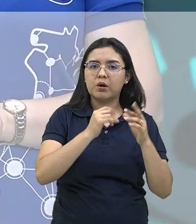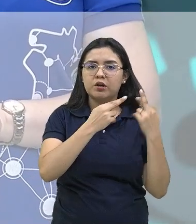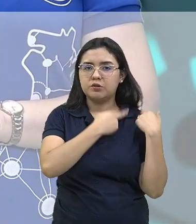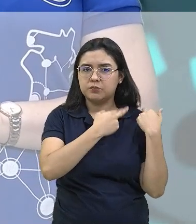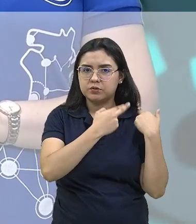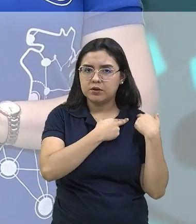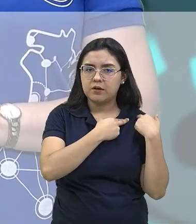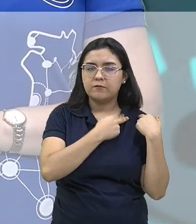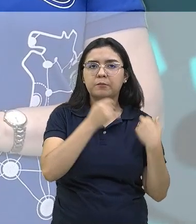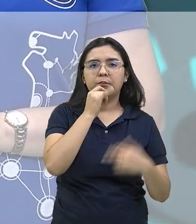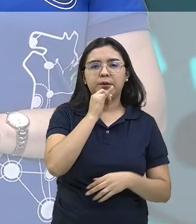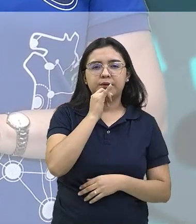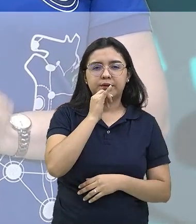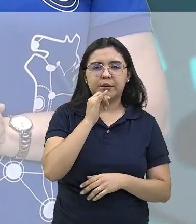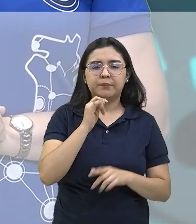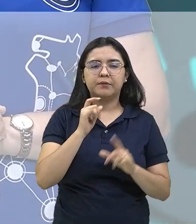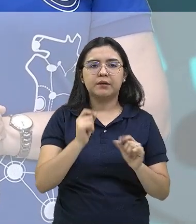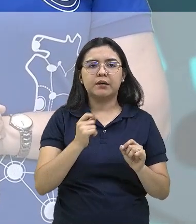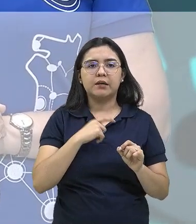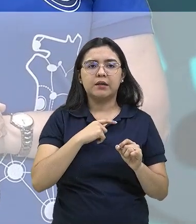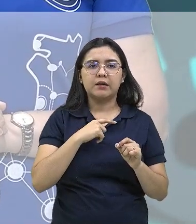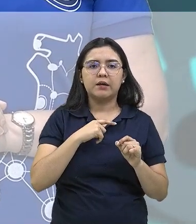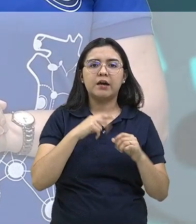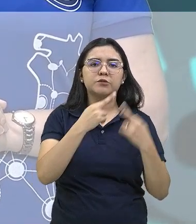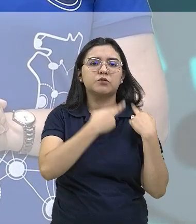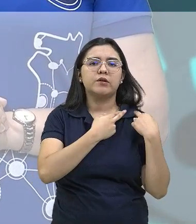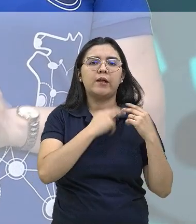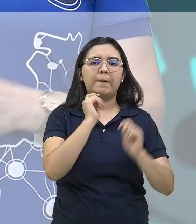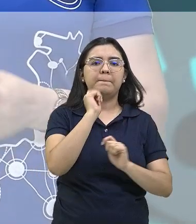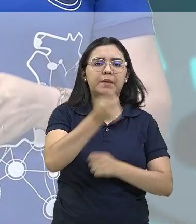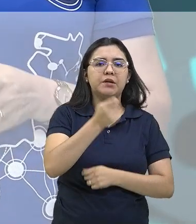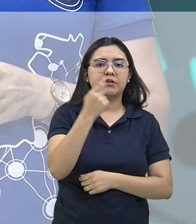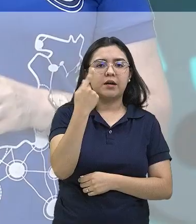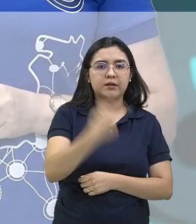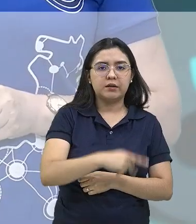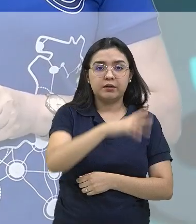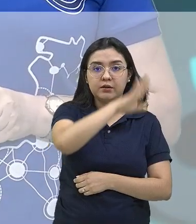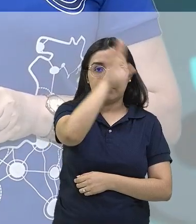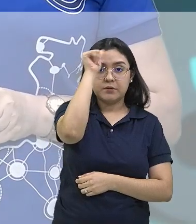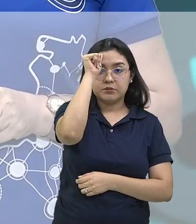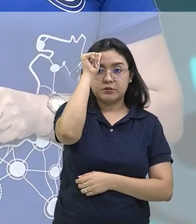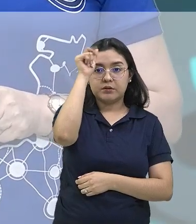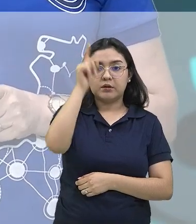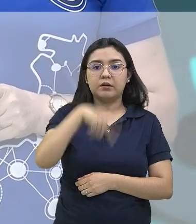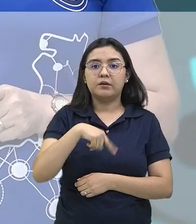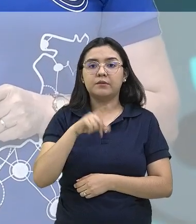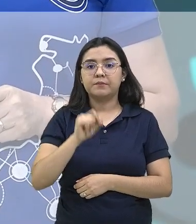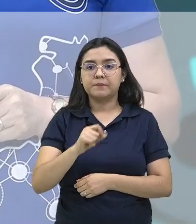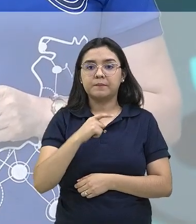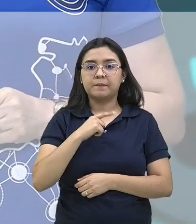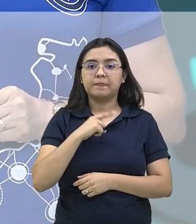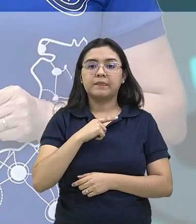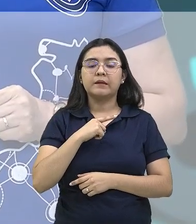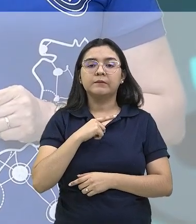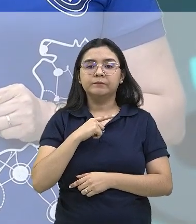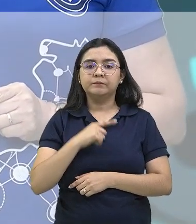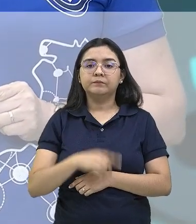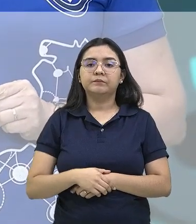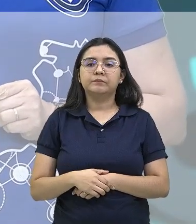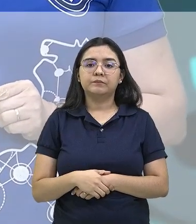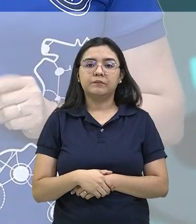por exemplo, da pesca nos rios do Amazonas, que no caso é as colônias, né,